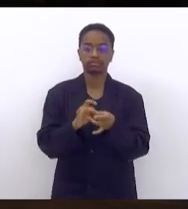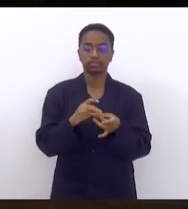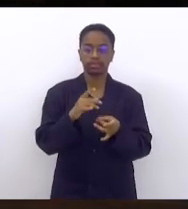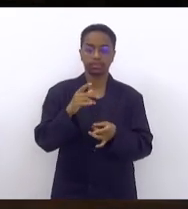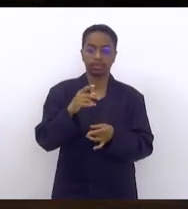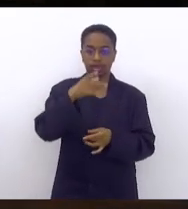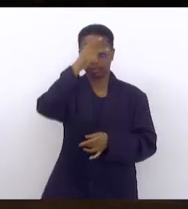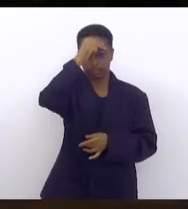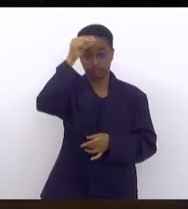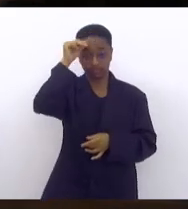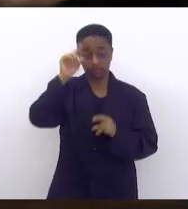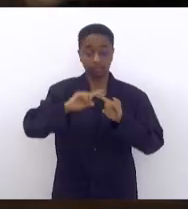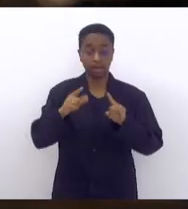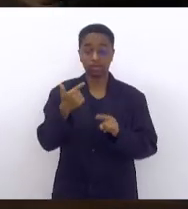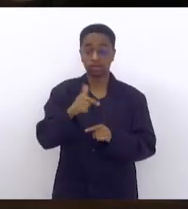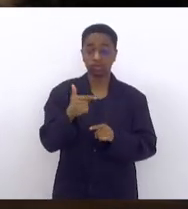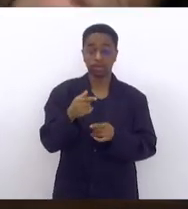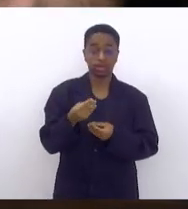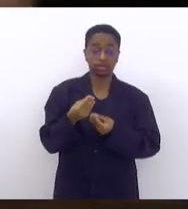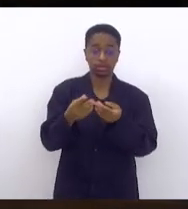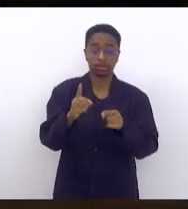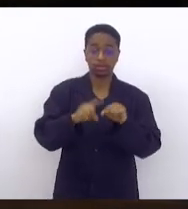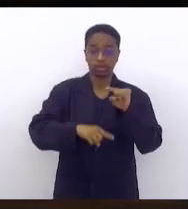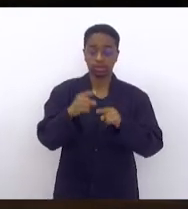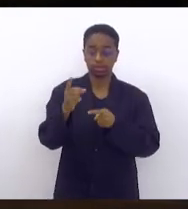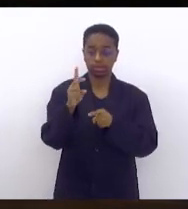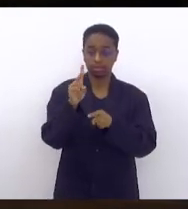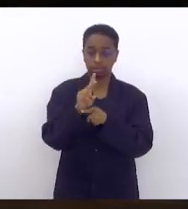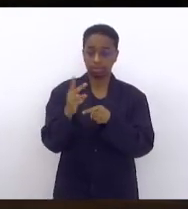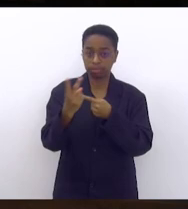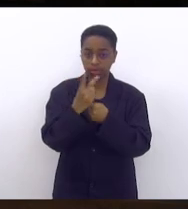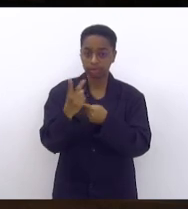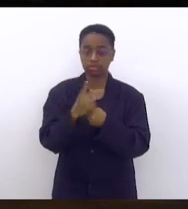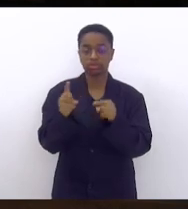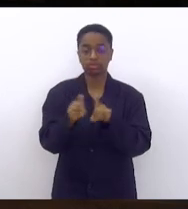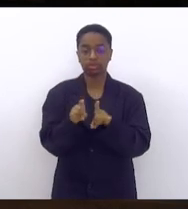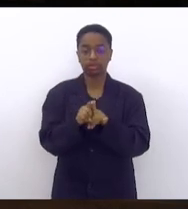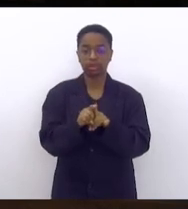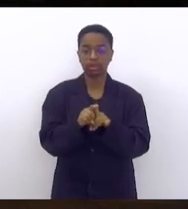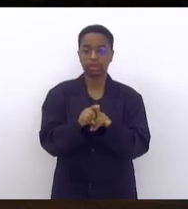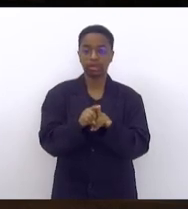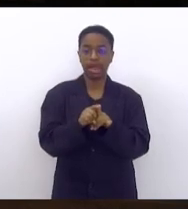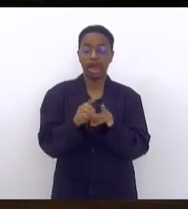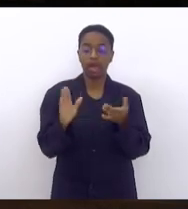sem garantia de EPI. Então, hoje, deputada, diversas cidades não pagam